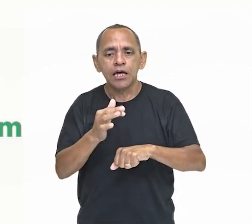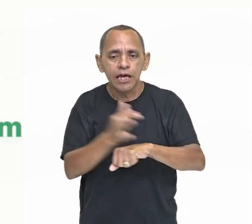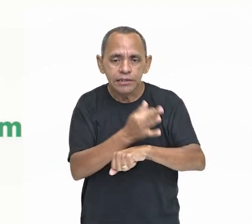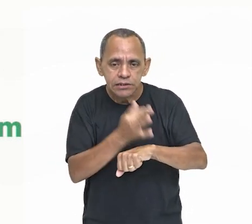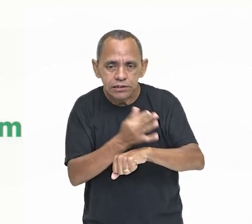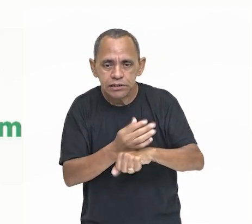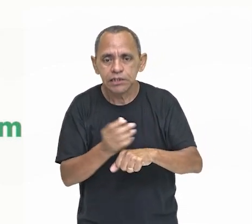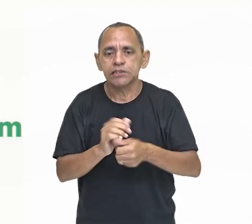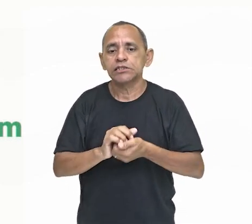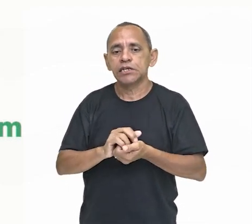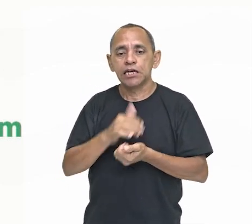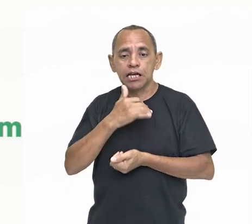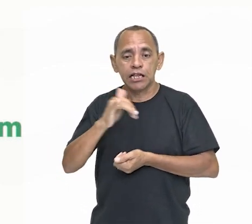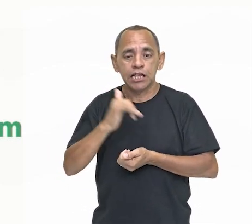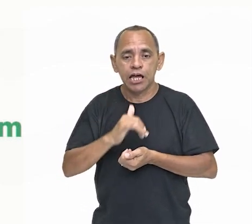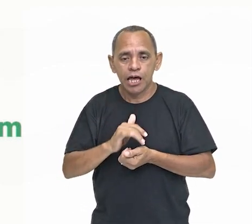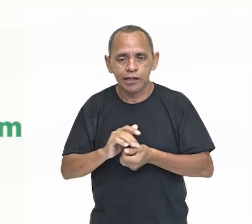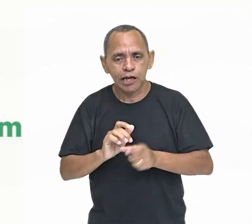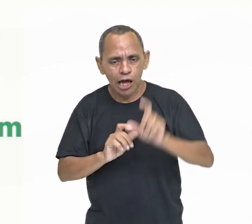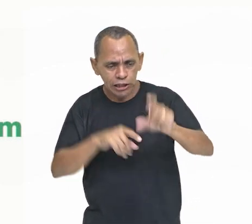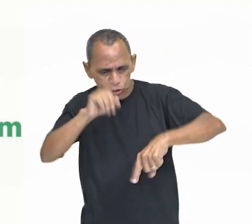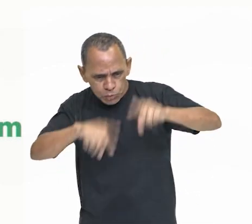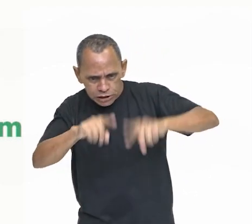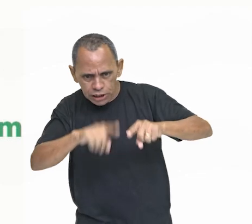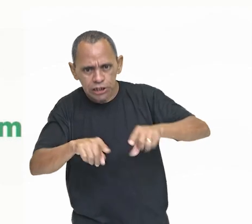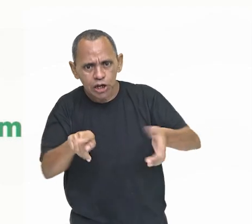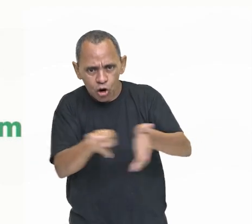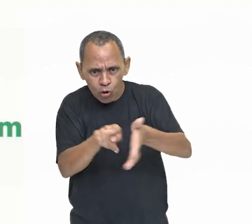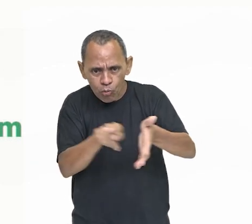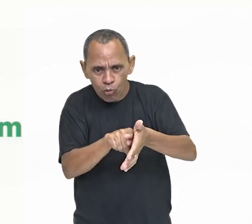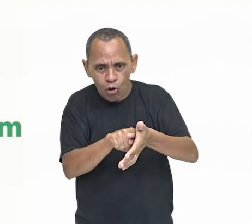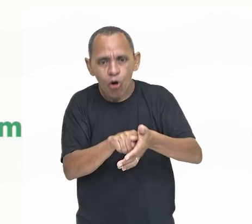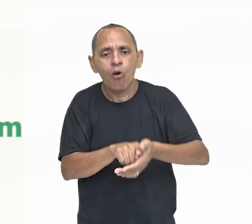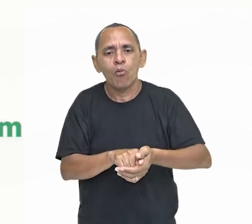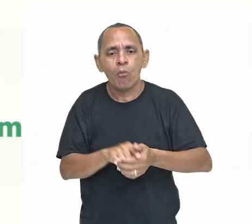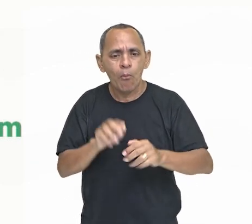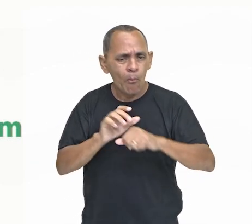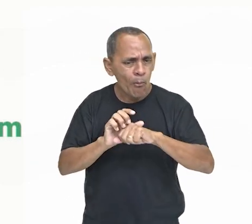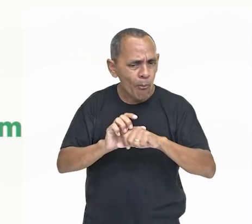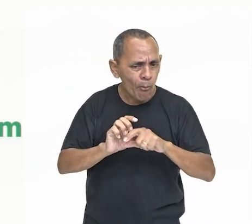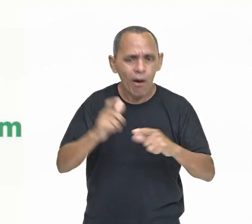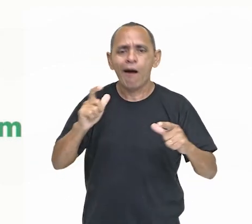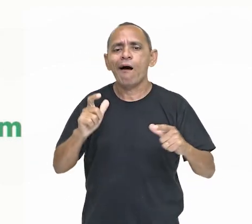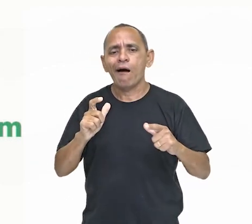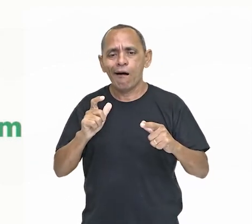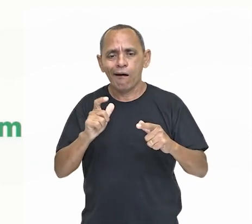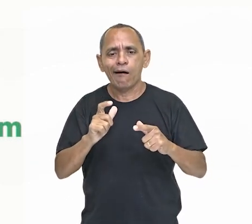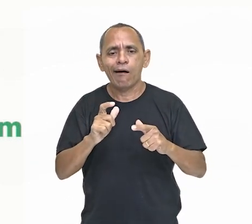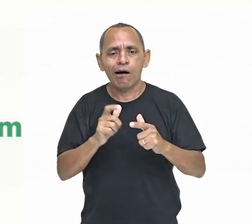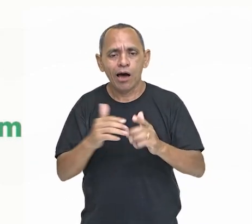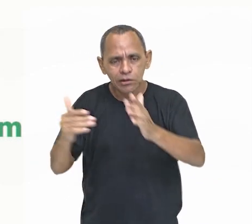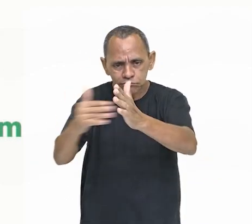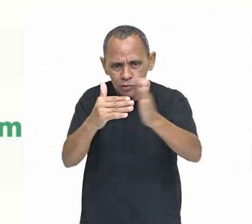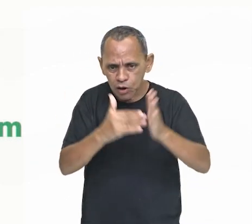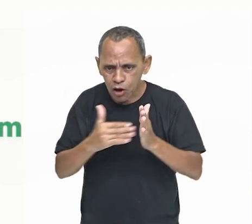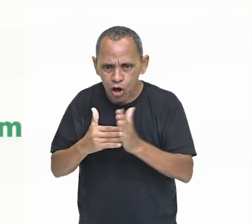é a corrente elétrica para atravessá-lo. Aí nós temos muitas panelas